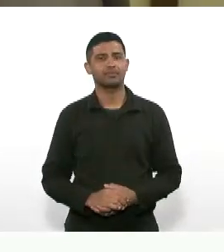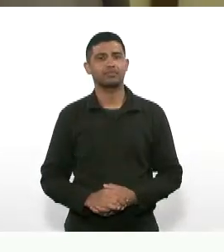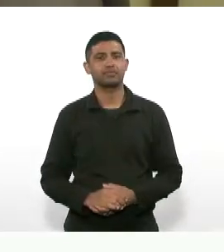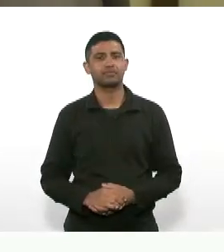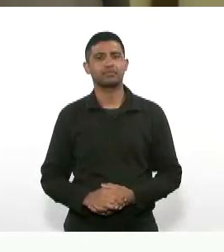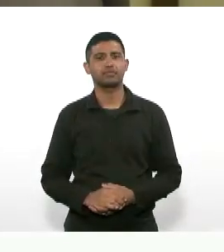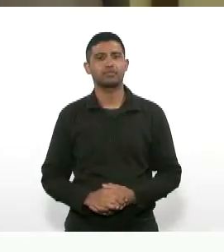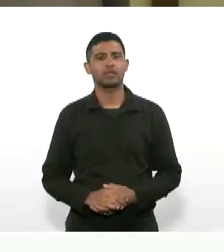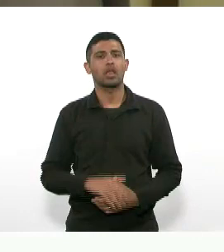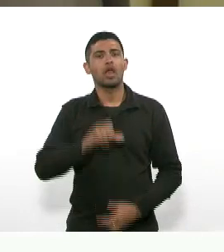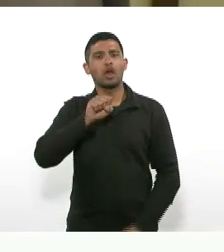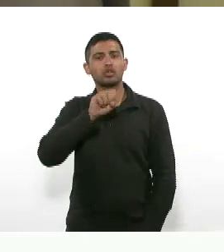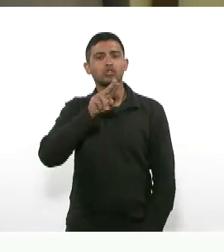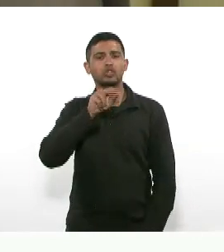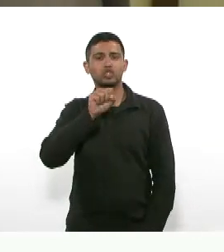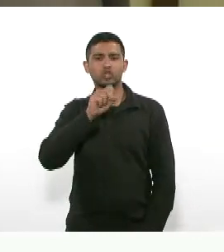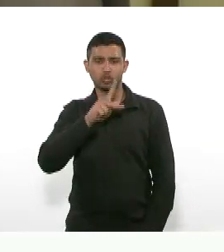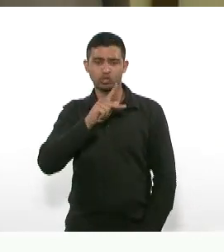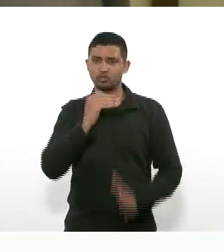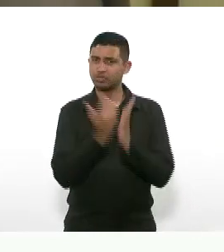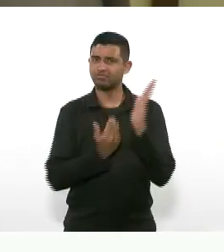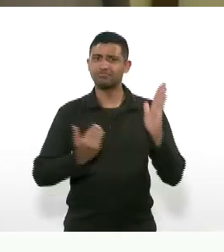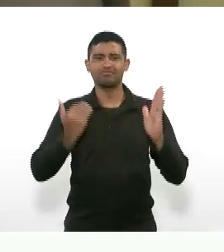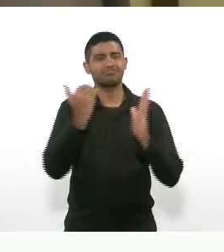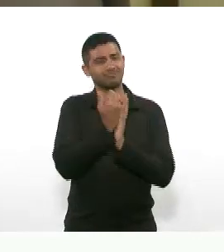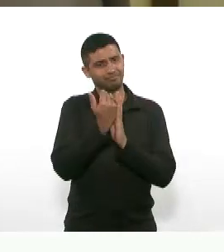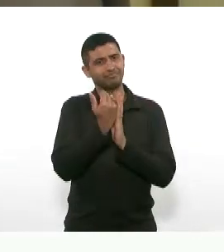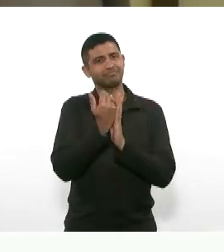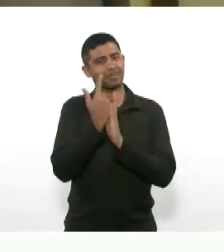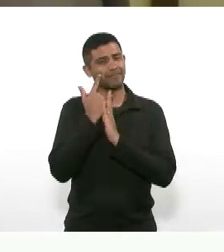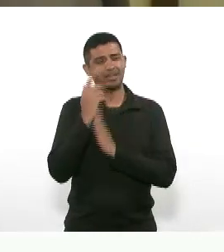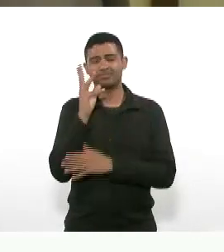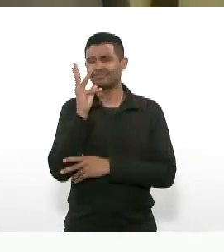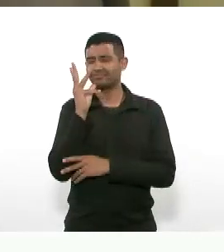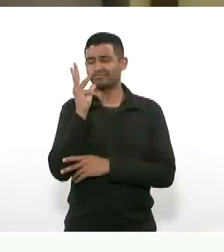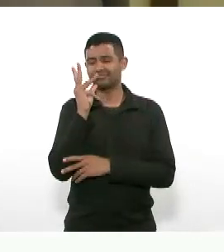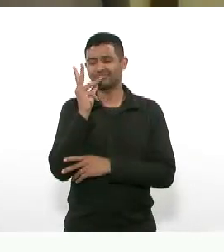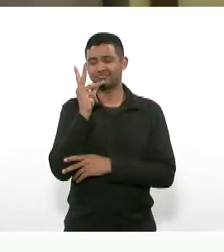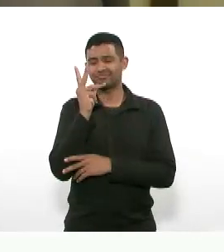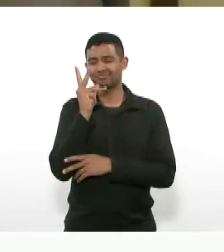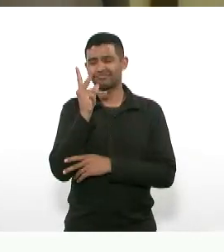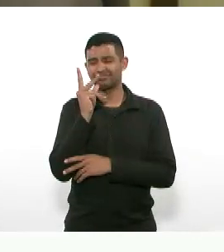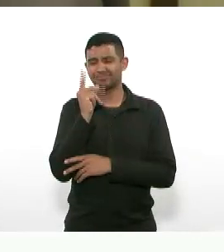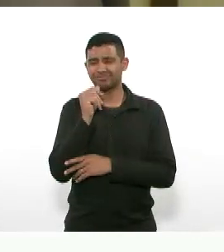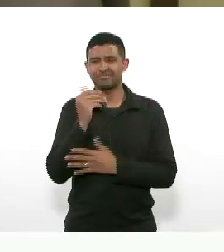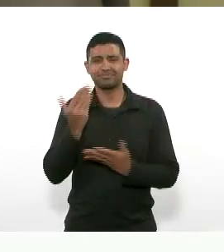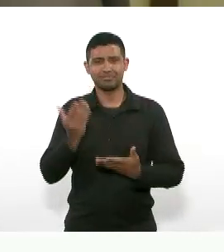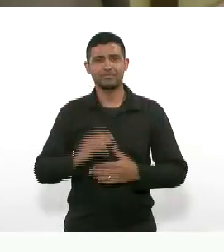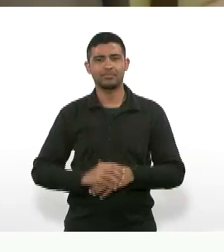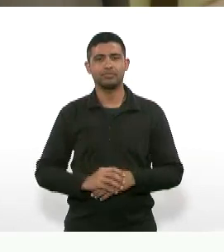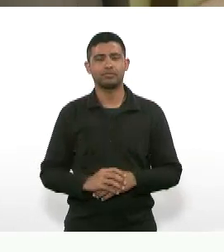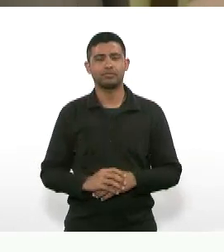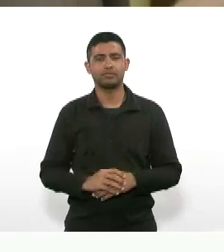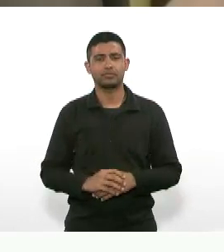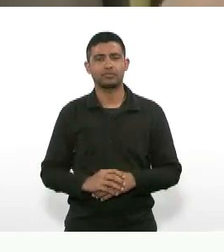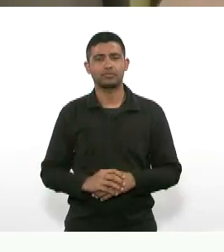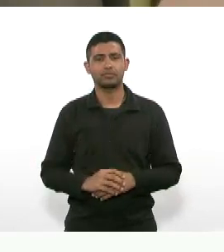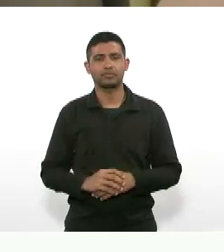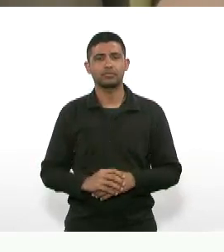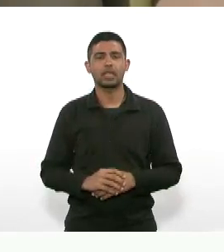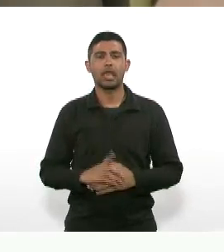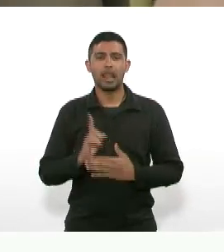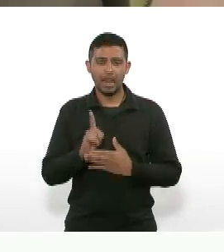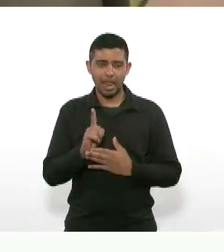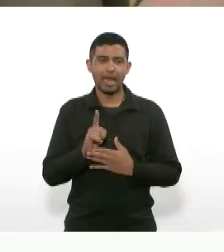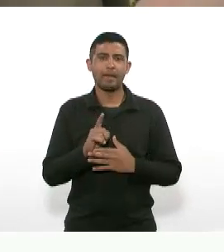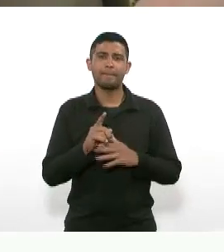O SUSP vai além. Claro que ele demorou muito a deixar de ser simplesmente um projeto de lei